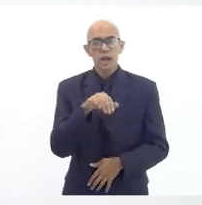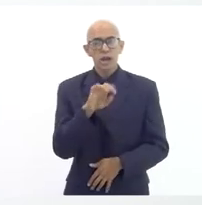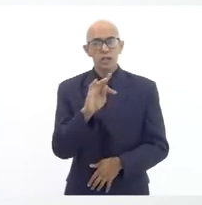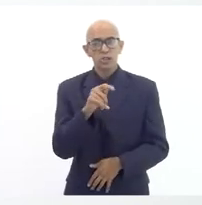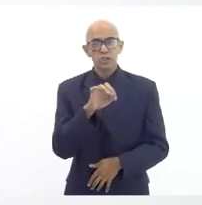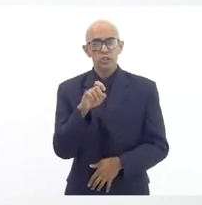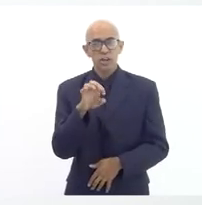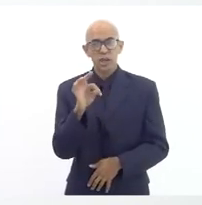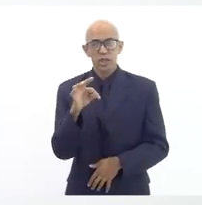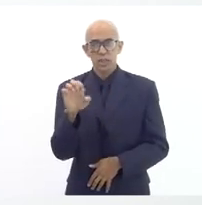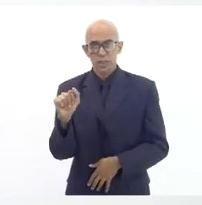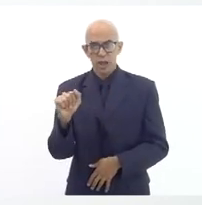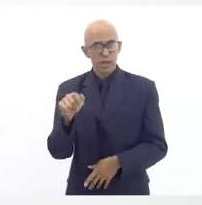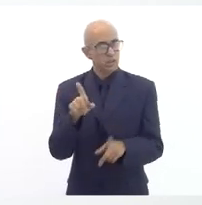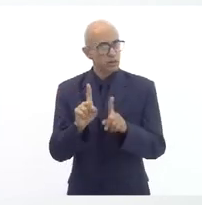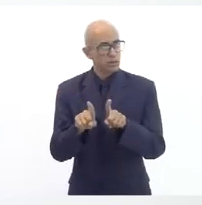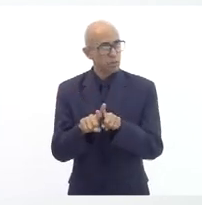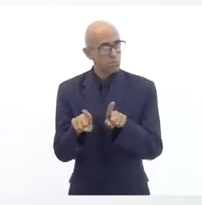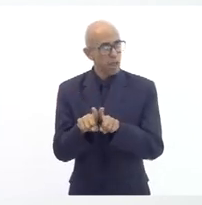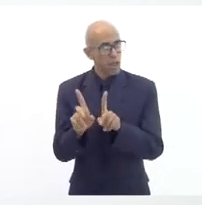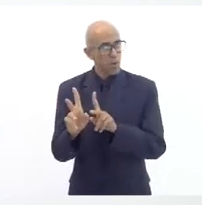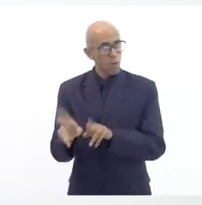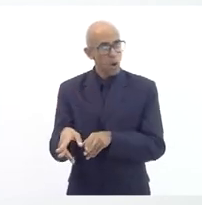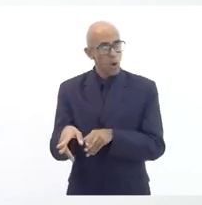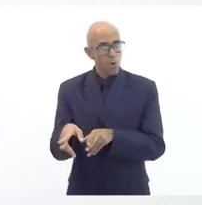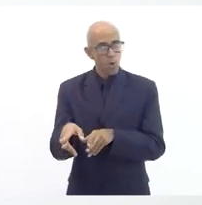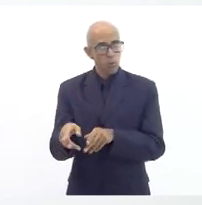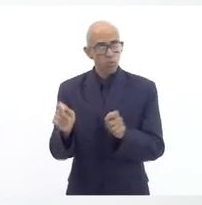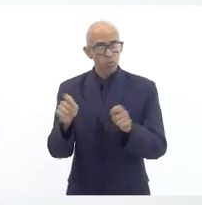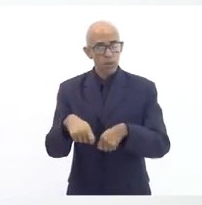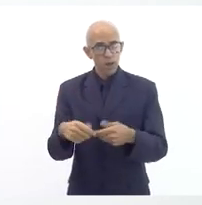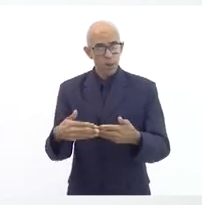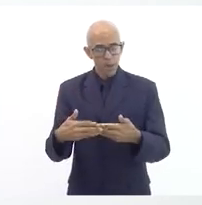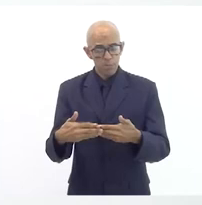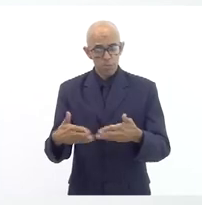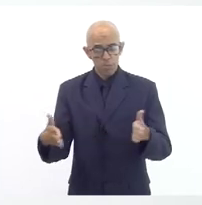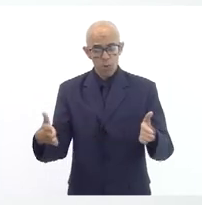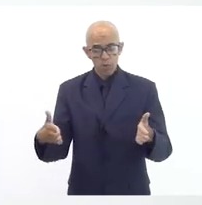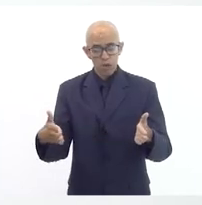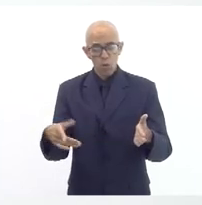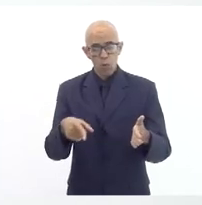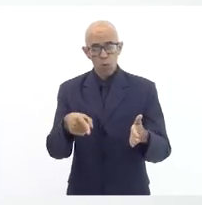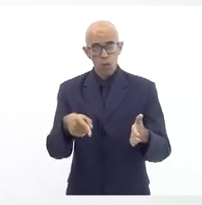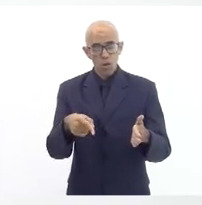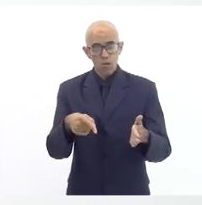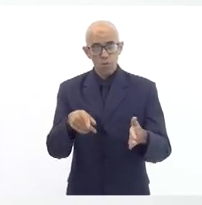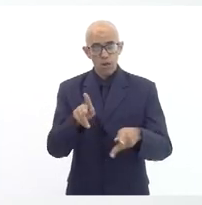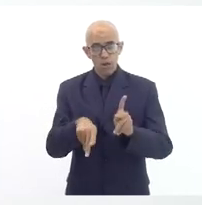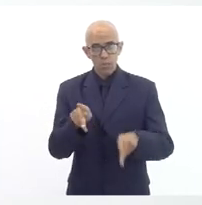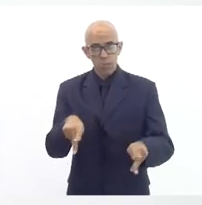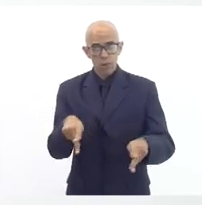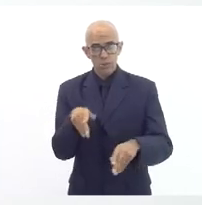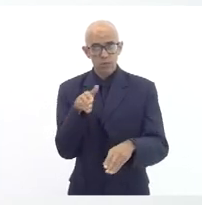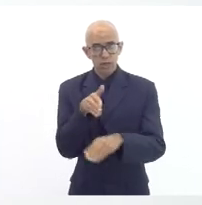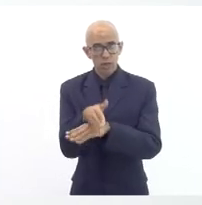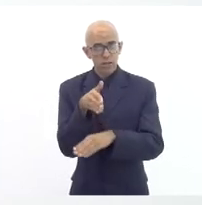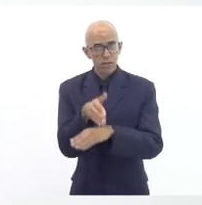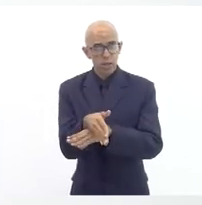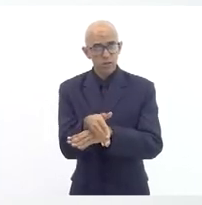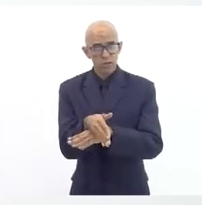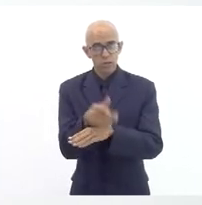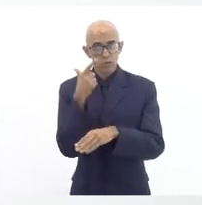mesma coisa. E não se pode abrir um portão na estação de Anchieta fazendo a população